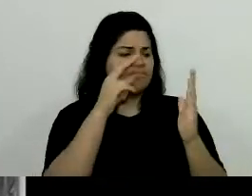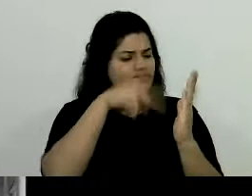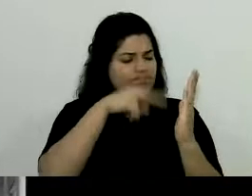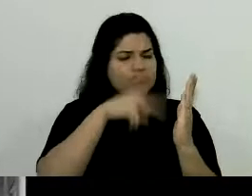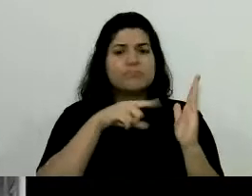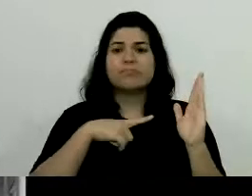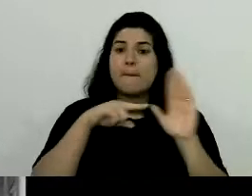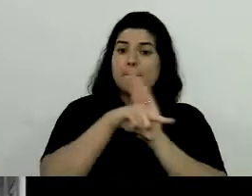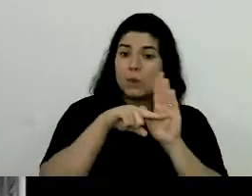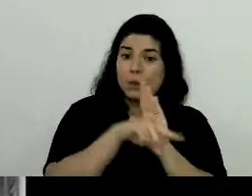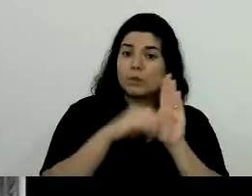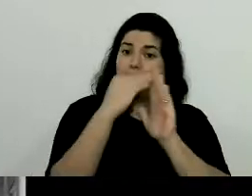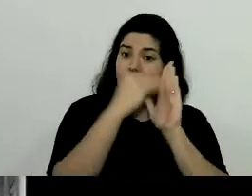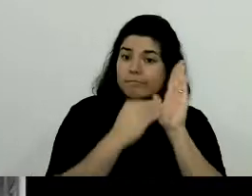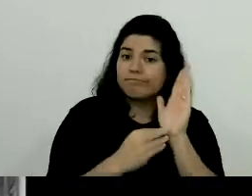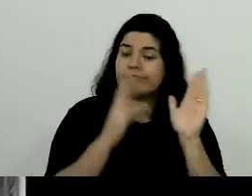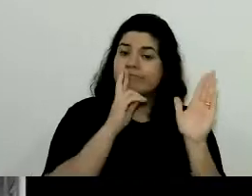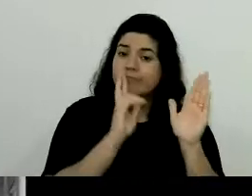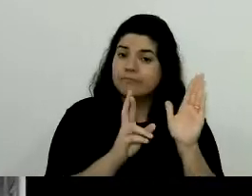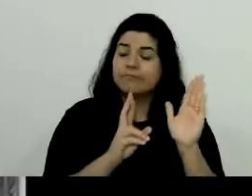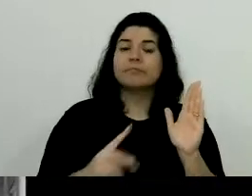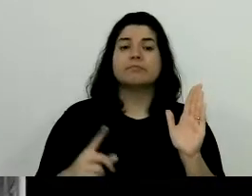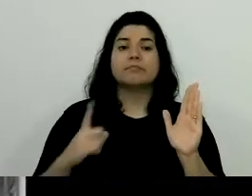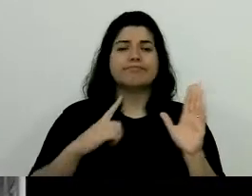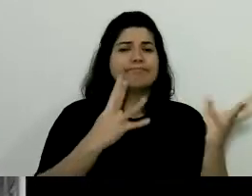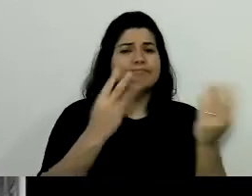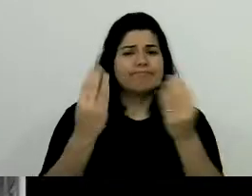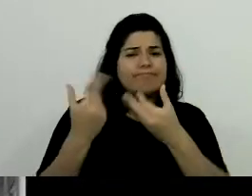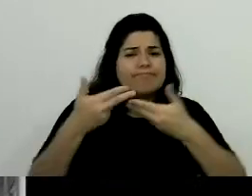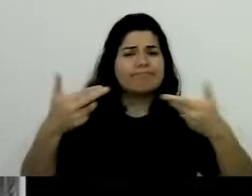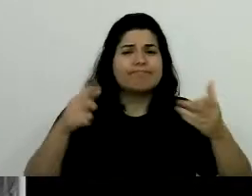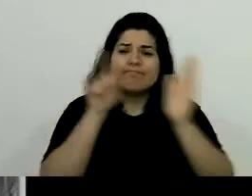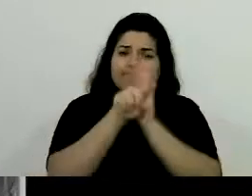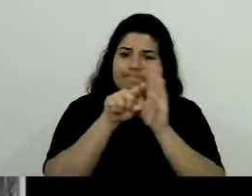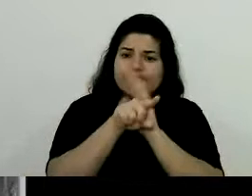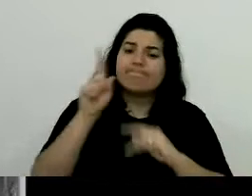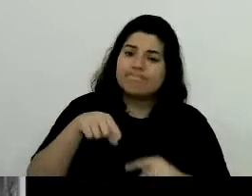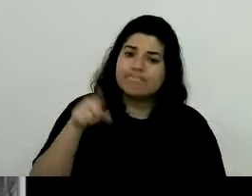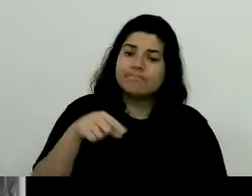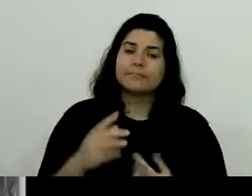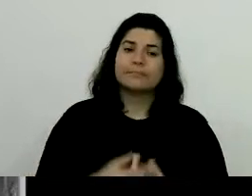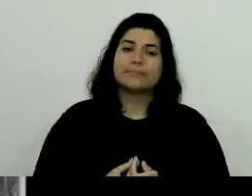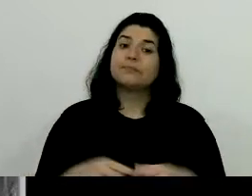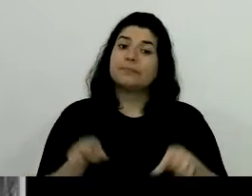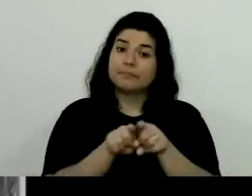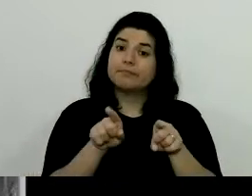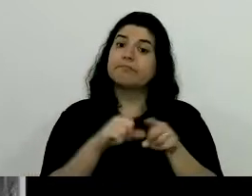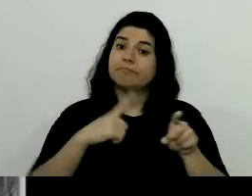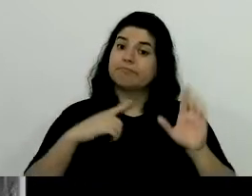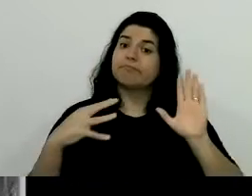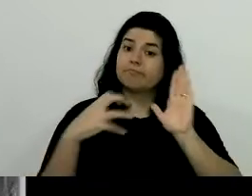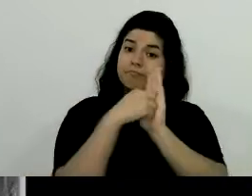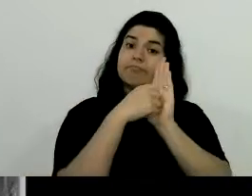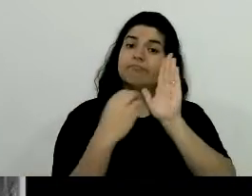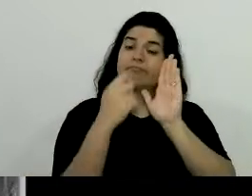tem campos informacionais previstos, muitas coisas são perguntadas e são registradas.